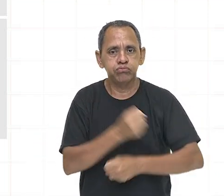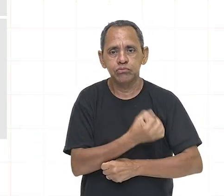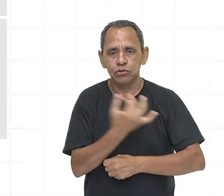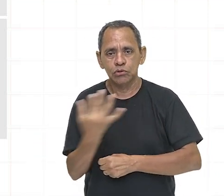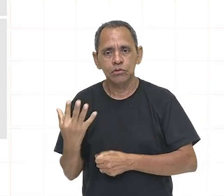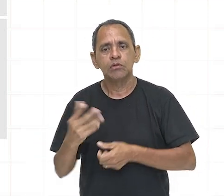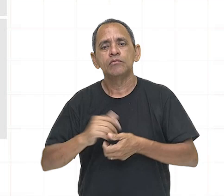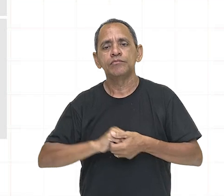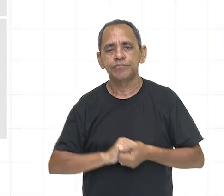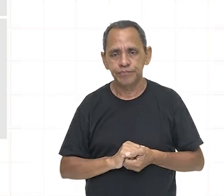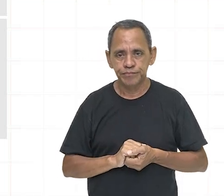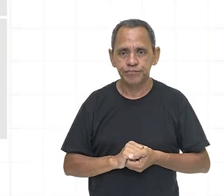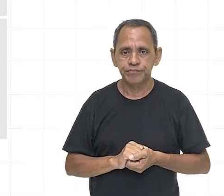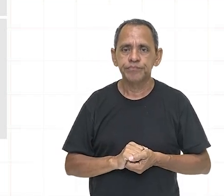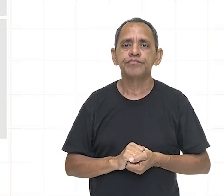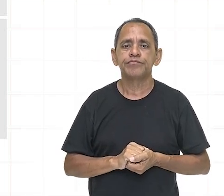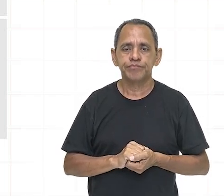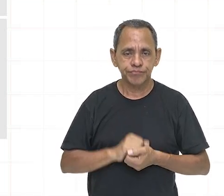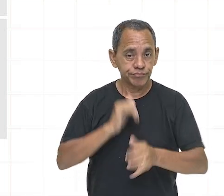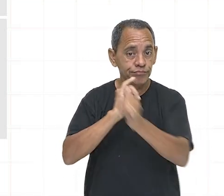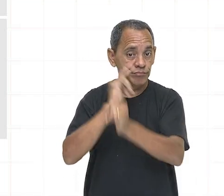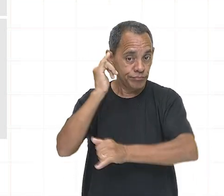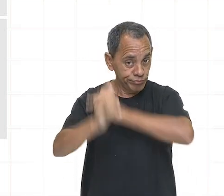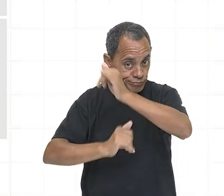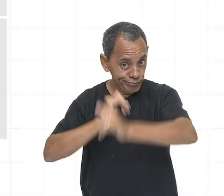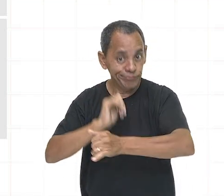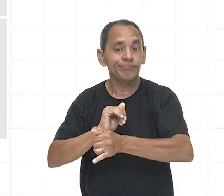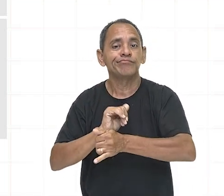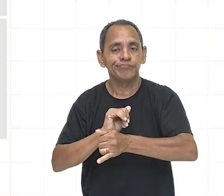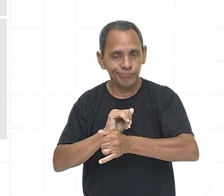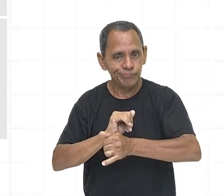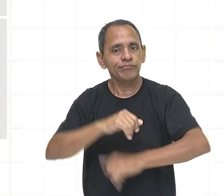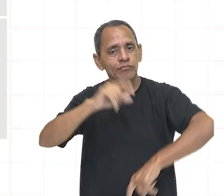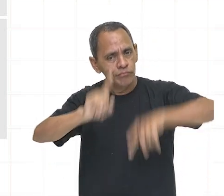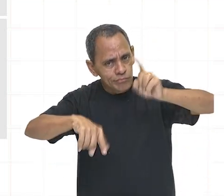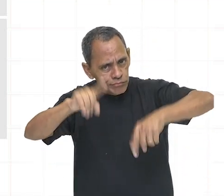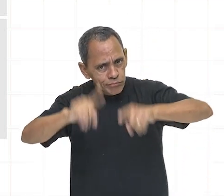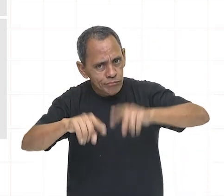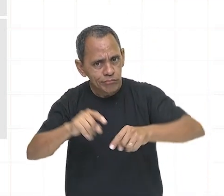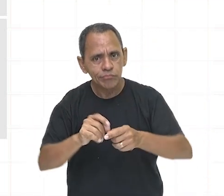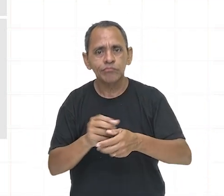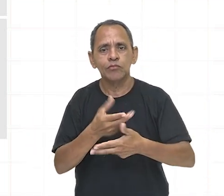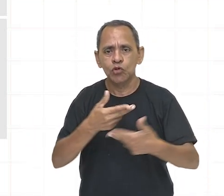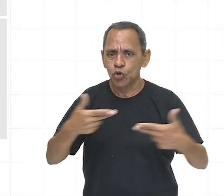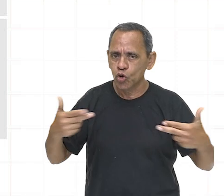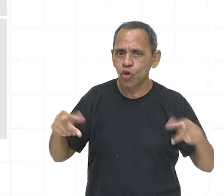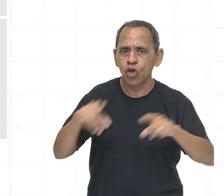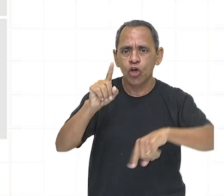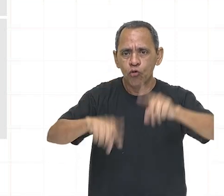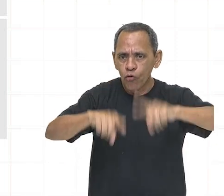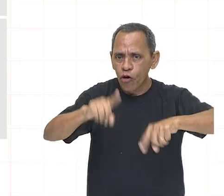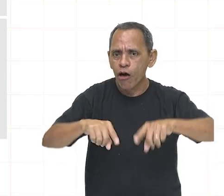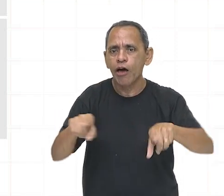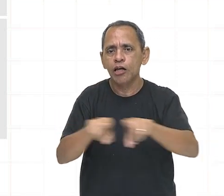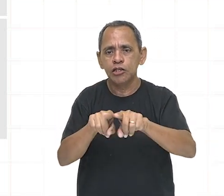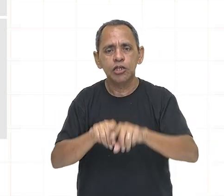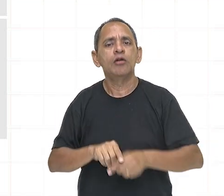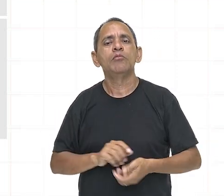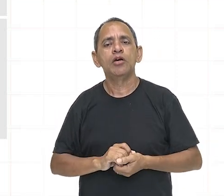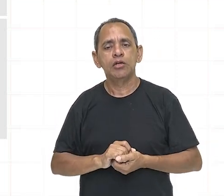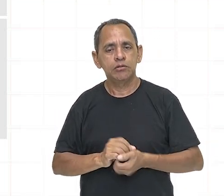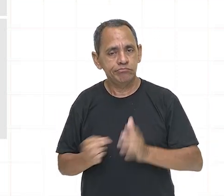também o surgimento na internet das coisas que estão ajudando a conectar esses processos industriais,